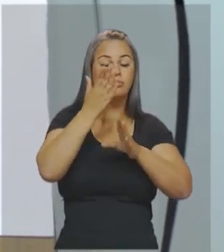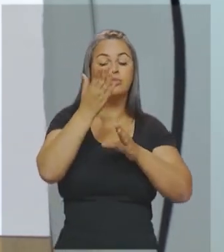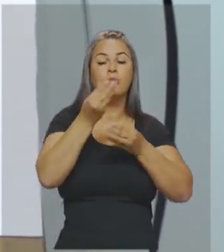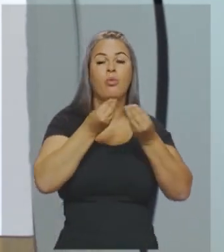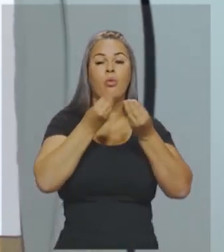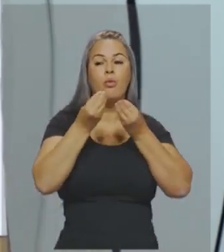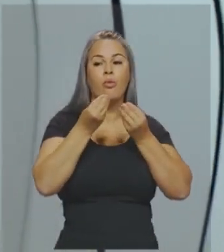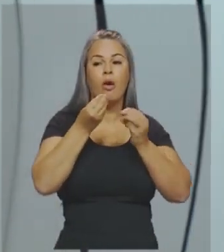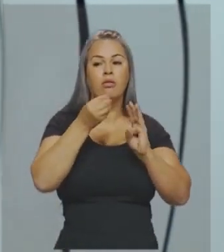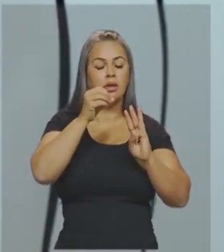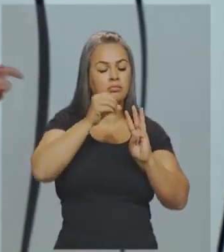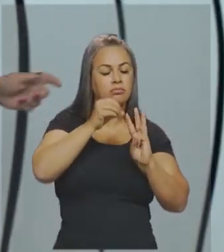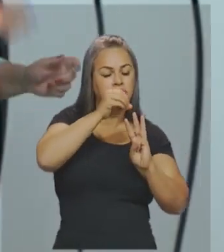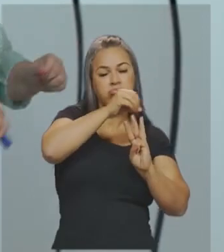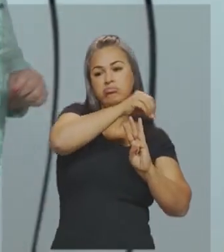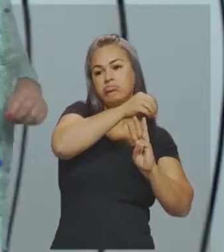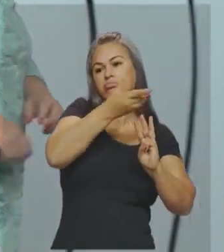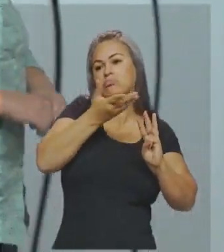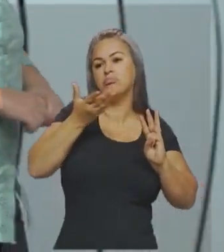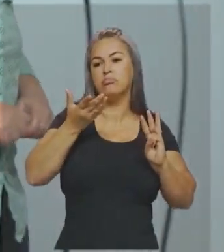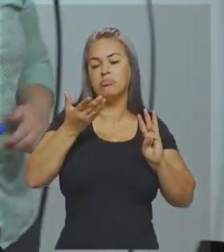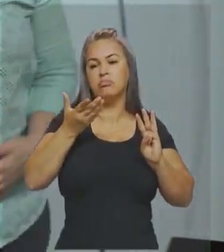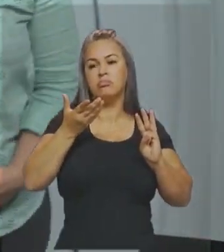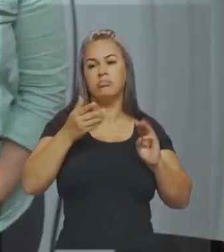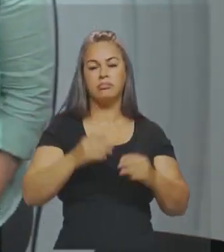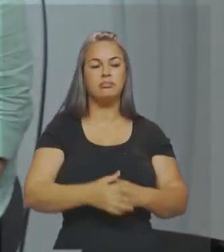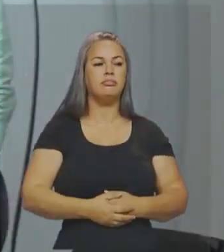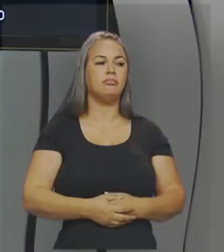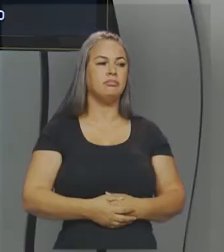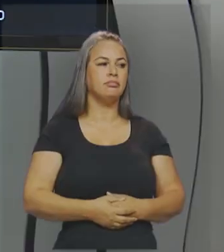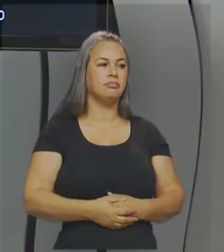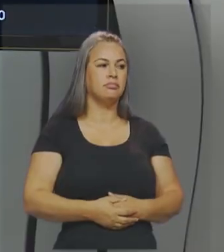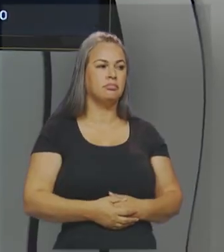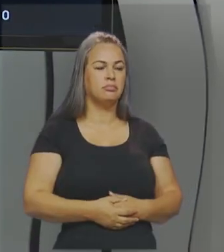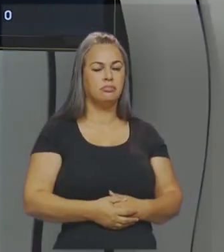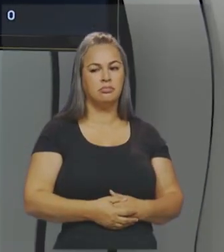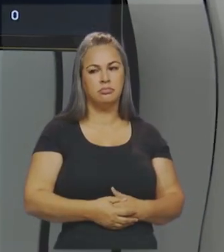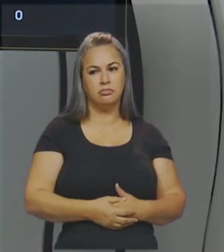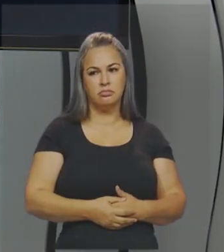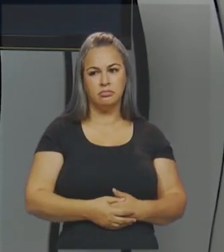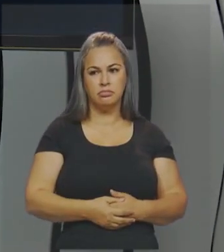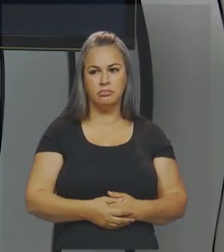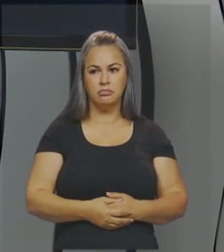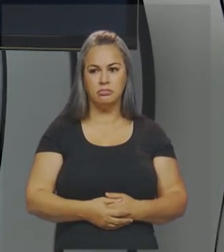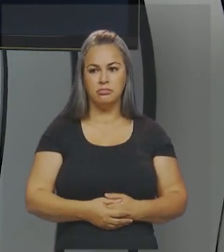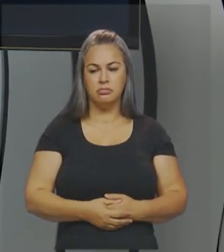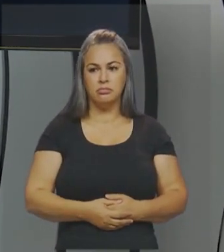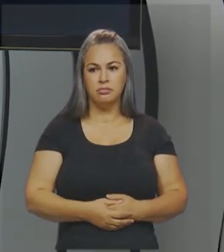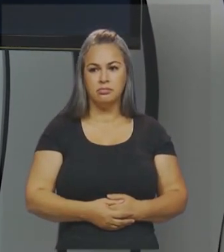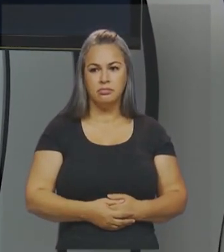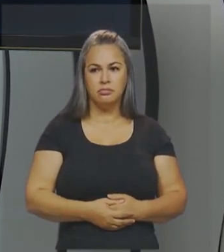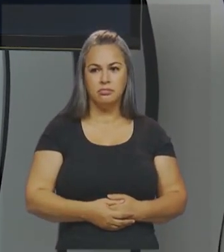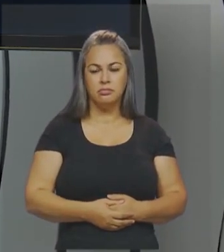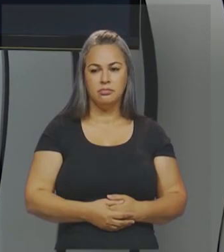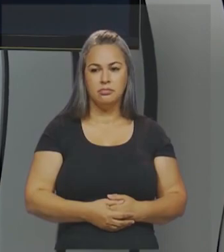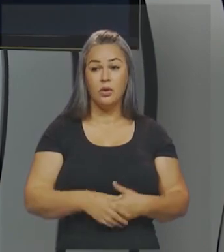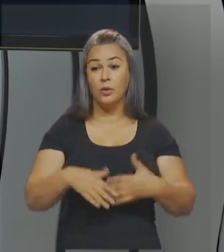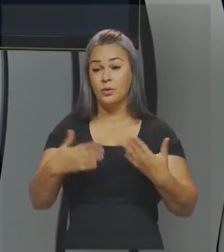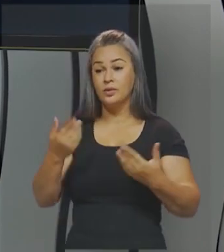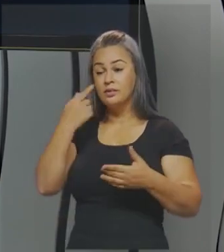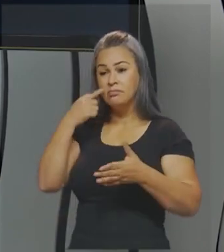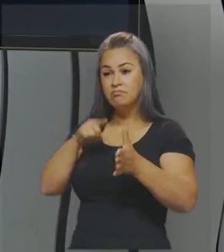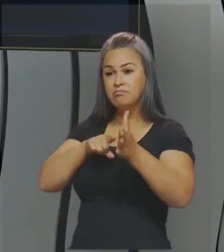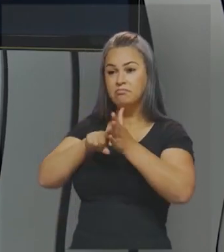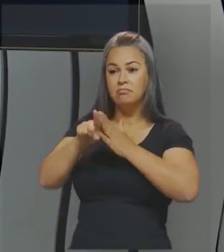na sua ordem. Cada algarismo na sua ordem, tá? Ótimo. Obrigada. Vamos para a próxima. Nossa próxima pergunta agora,